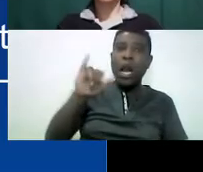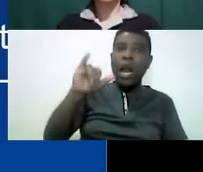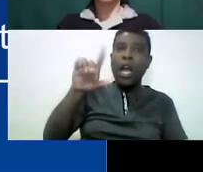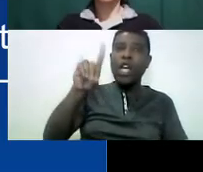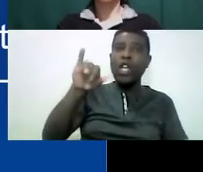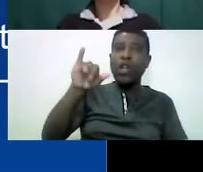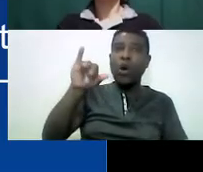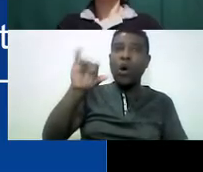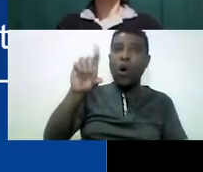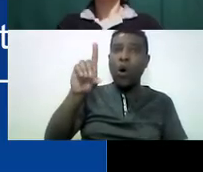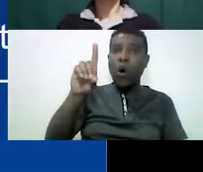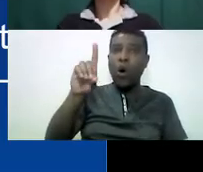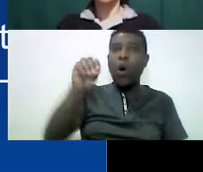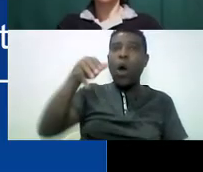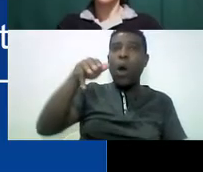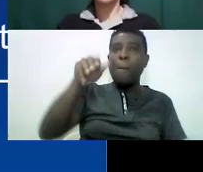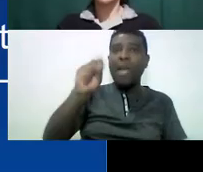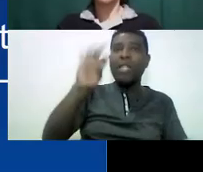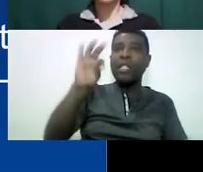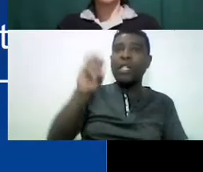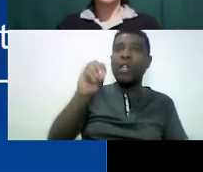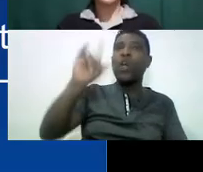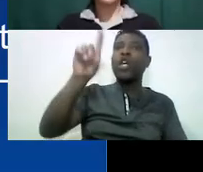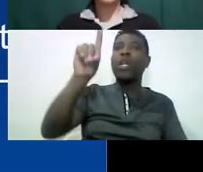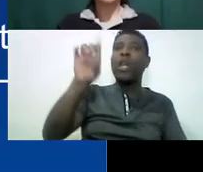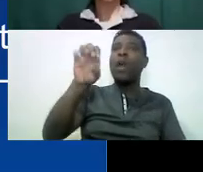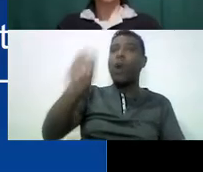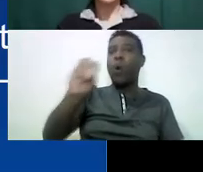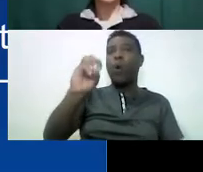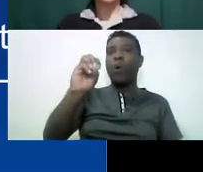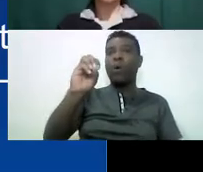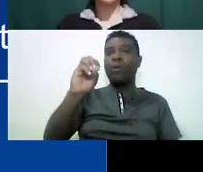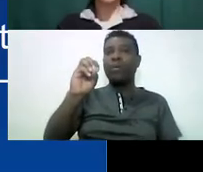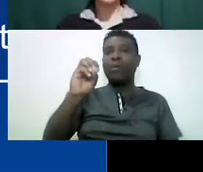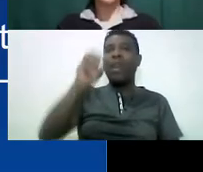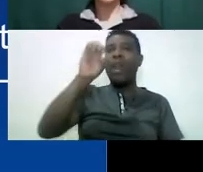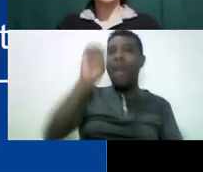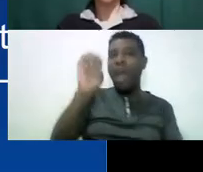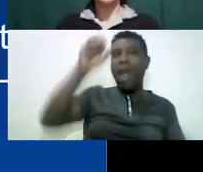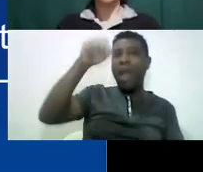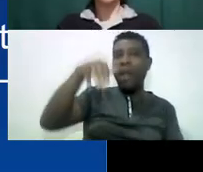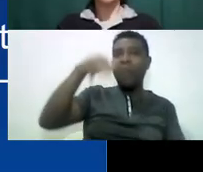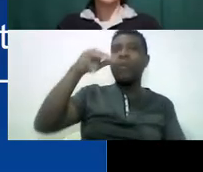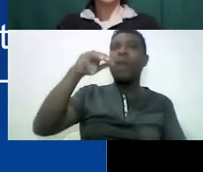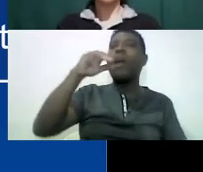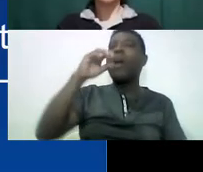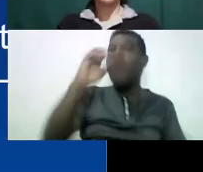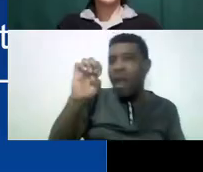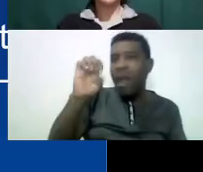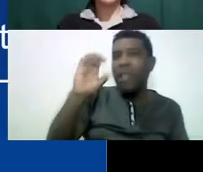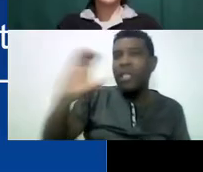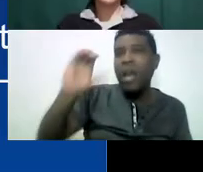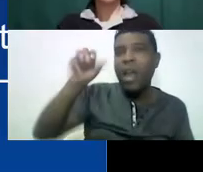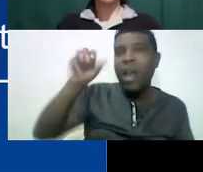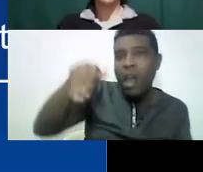Ele trabalha fazendo a flexão da cervical baixa e a extensão da cervical alta. Então, ele faz isso, ele flexiona a cervical baixa